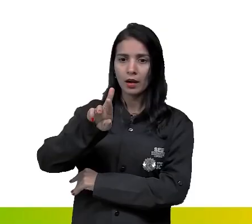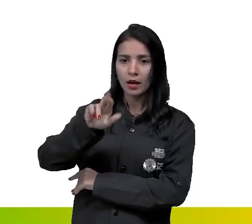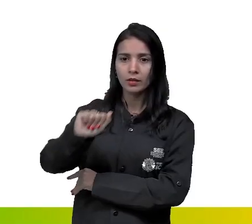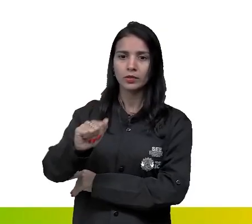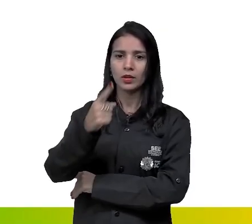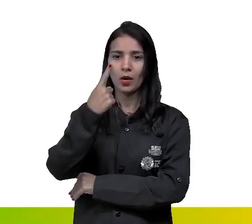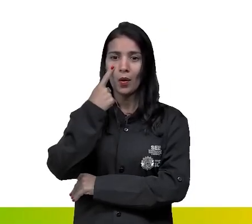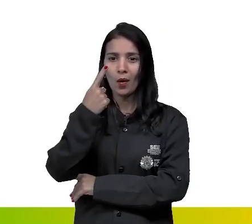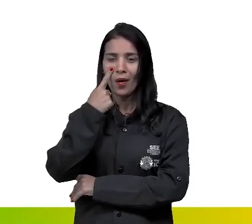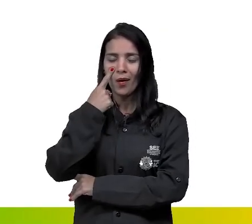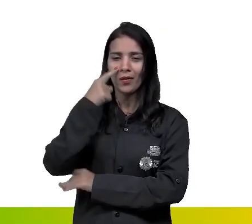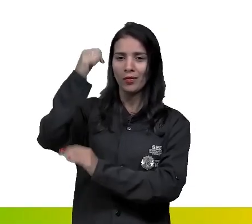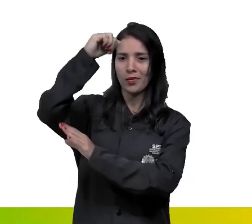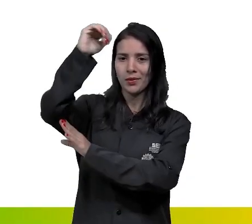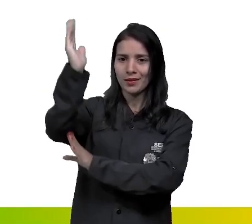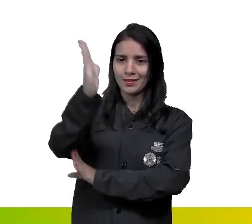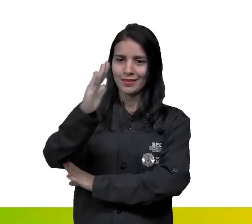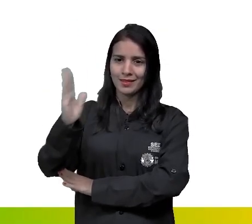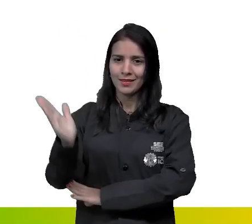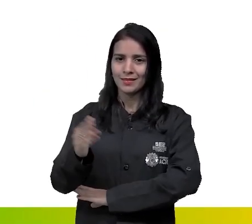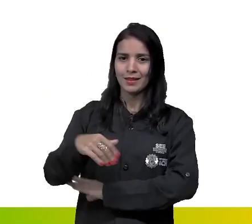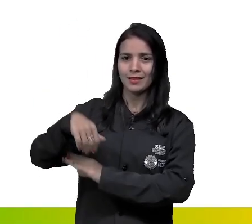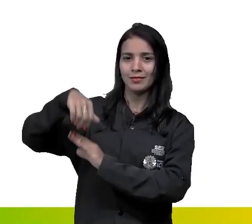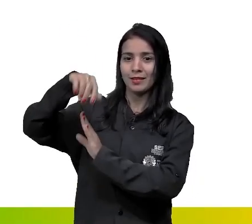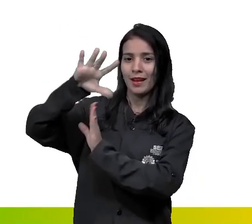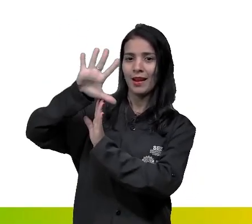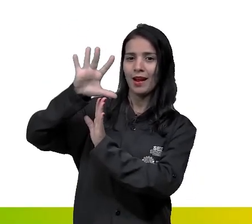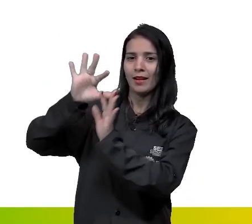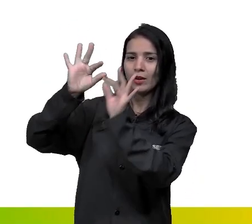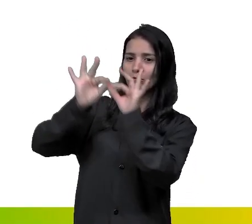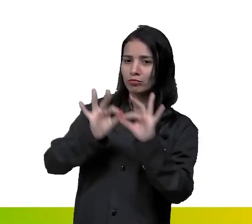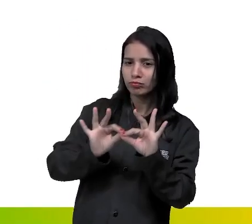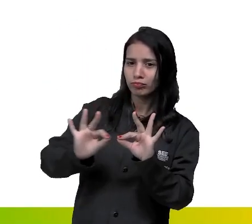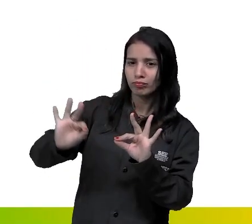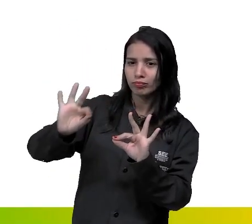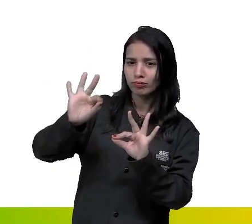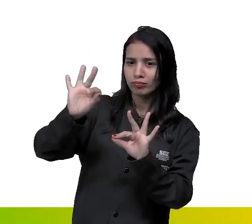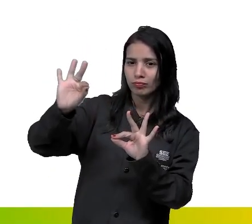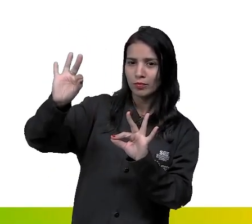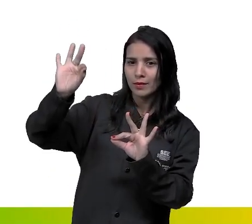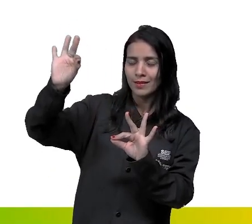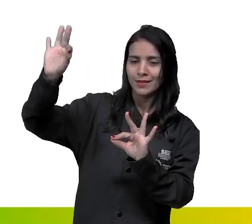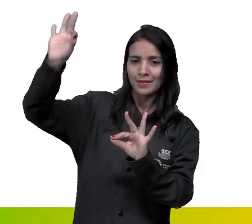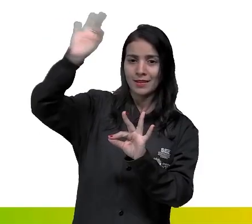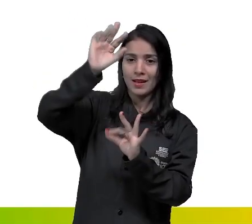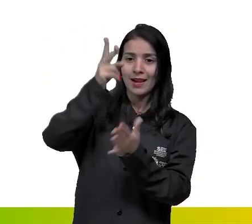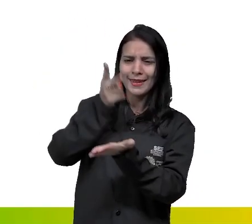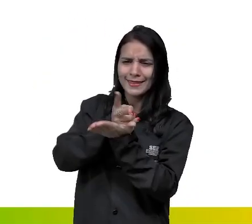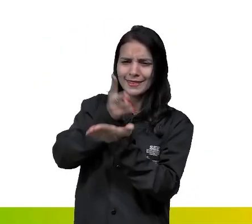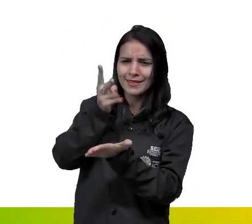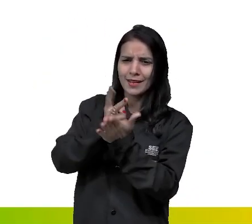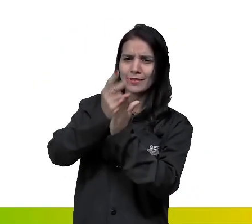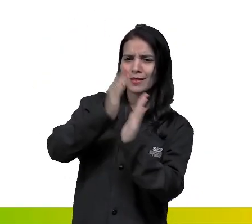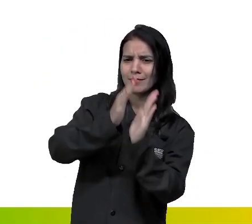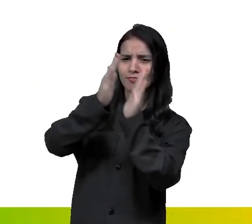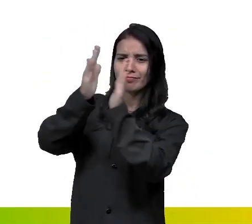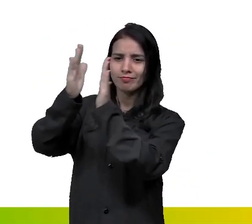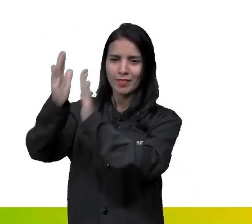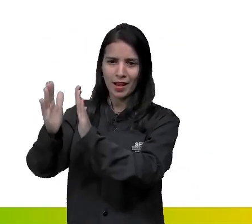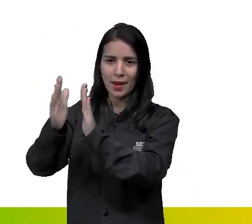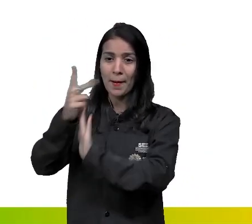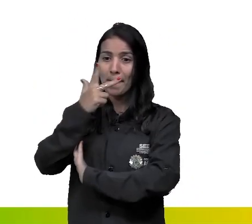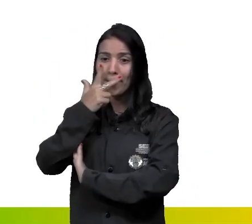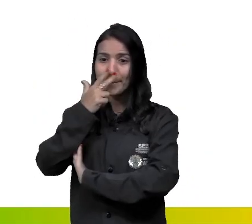ele começa basicamente aqui, se estende até essa parte aqui sul do Brasil, então ele começa